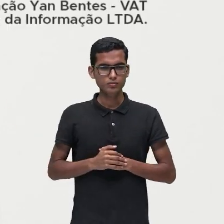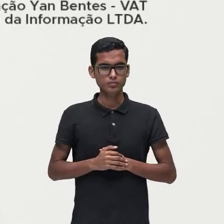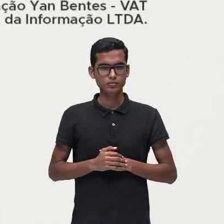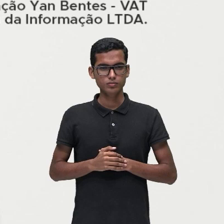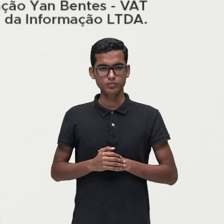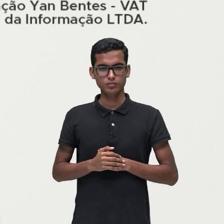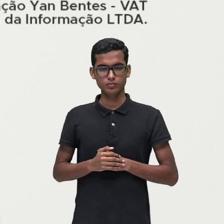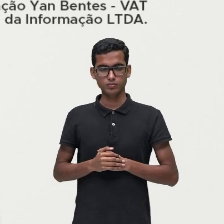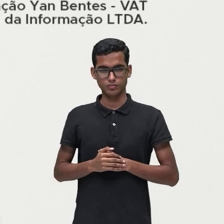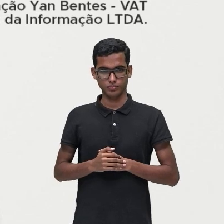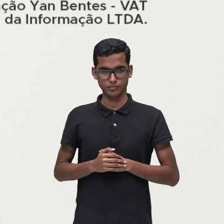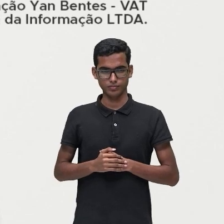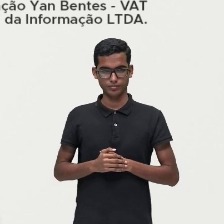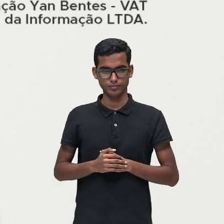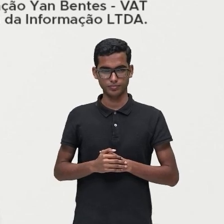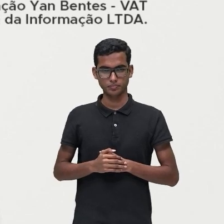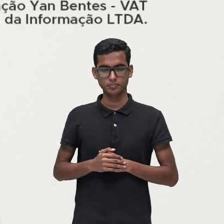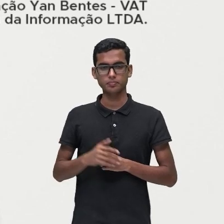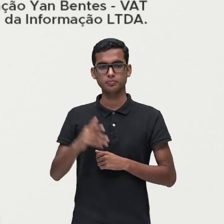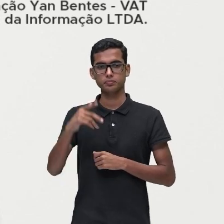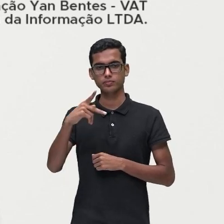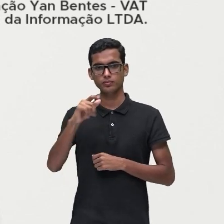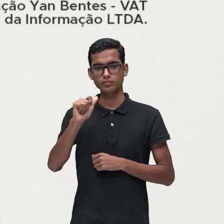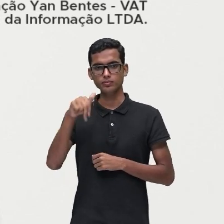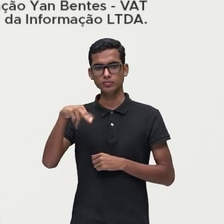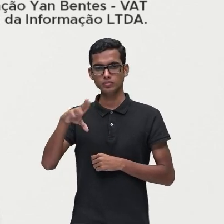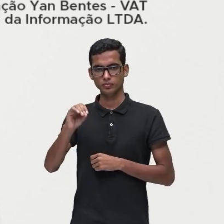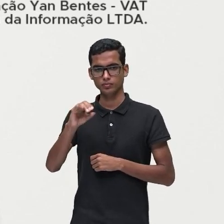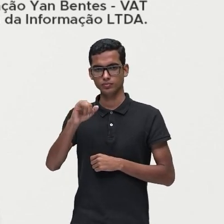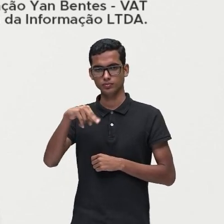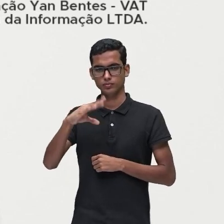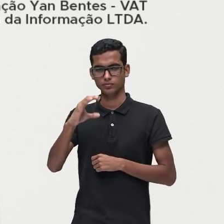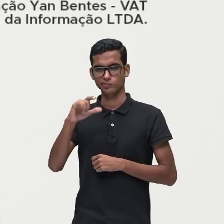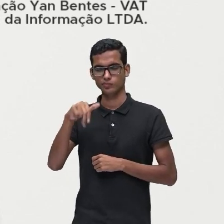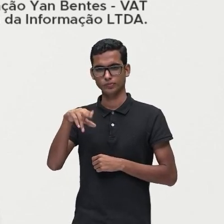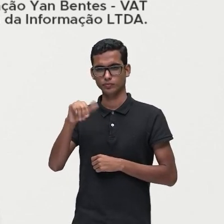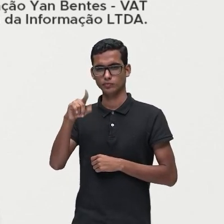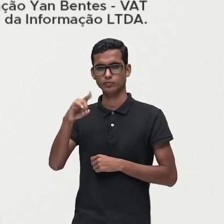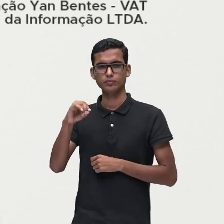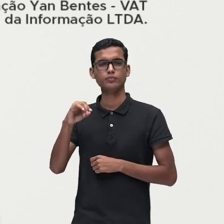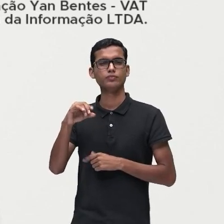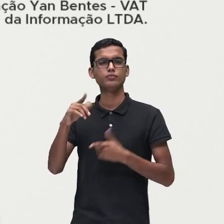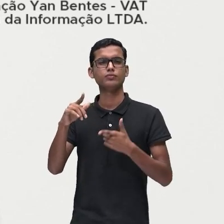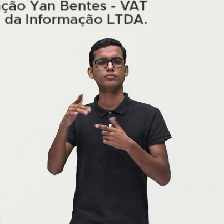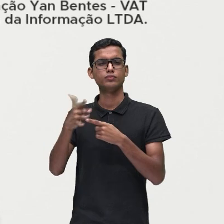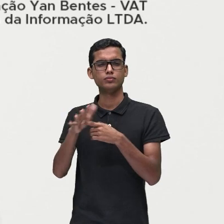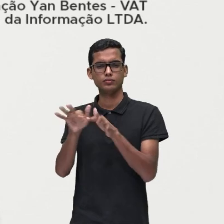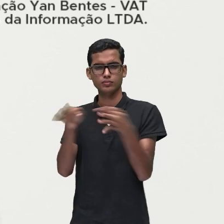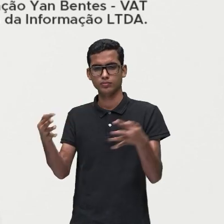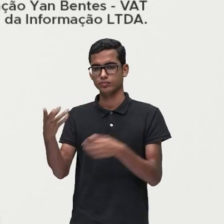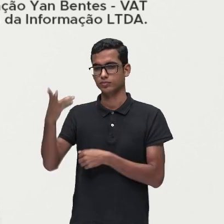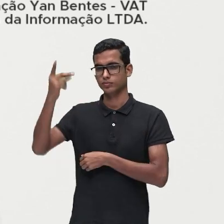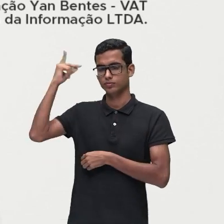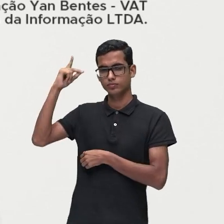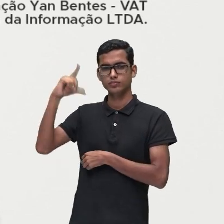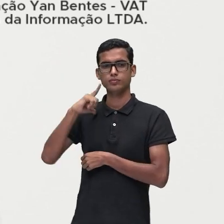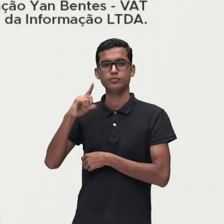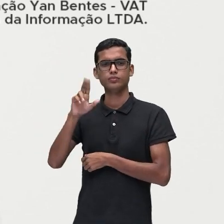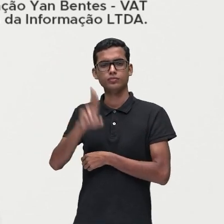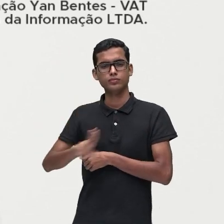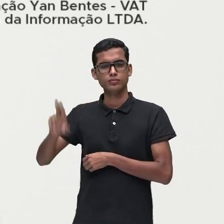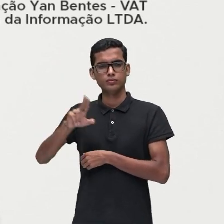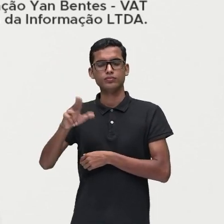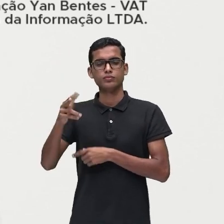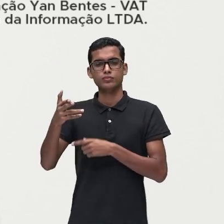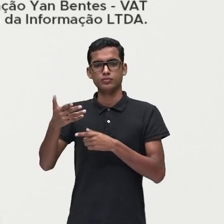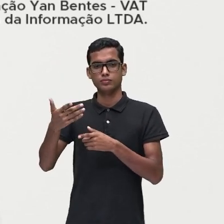plano inclinado é uma máquina simples muito antiga, que consiste em utilizar a inclinação de um